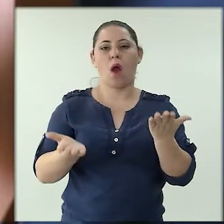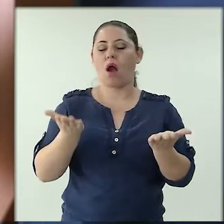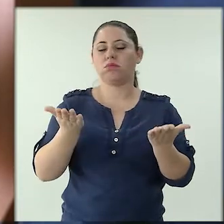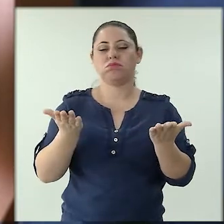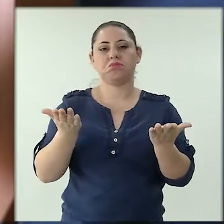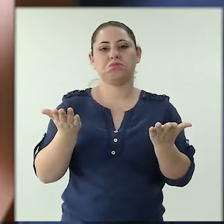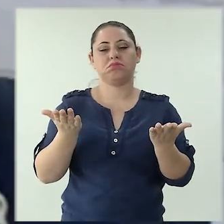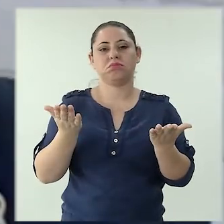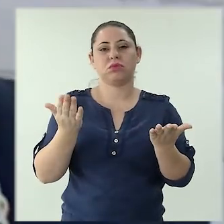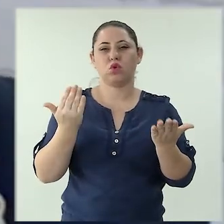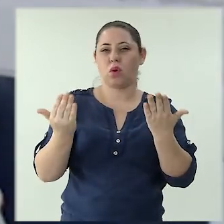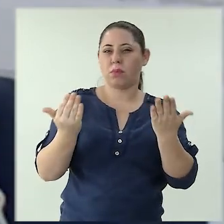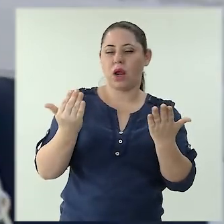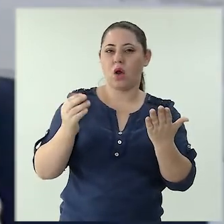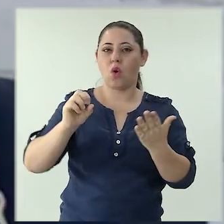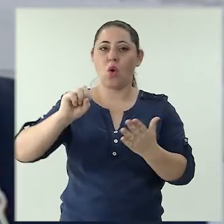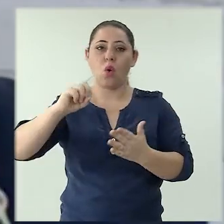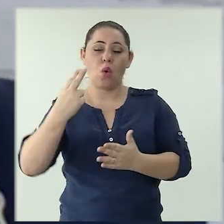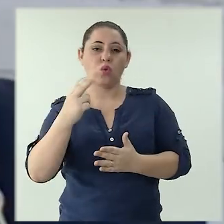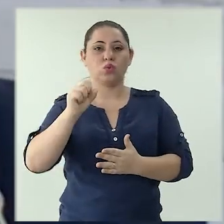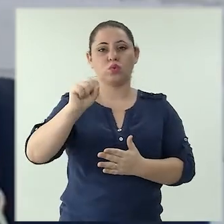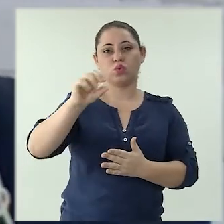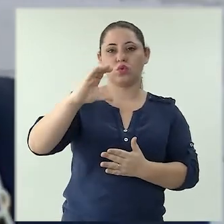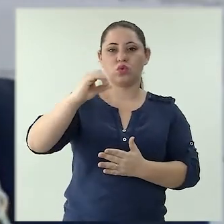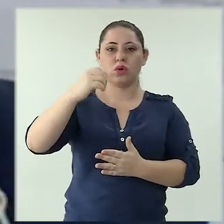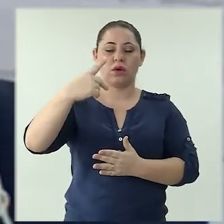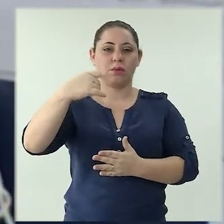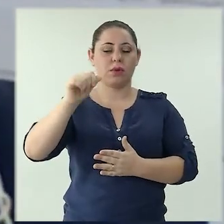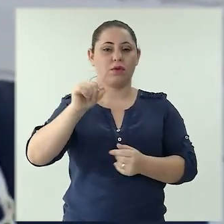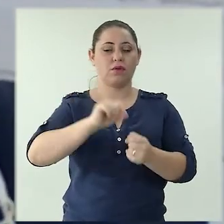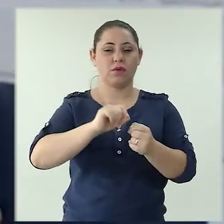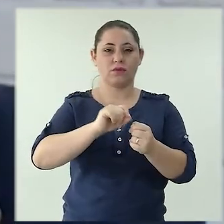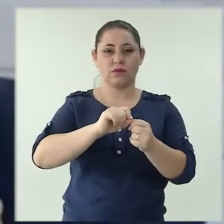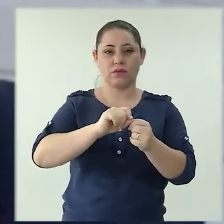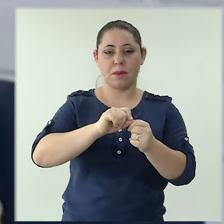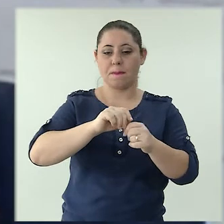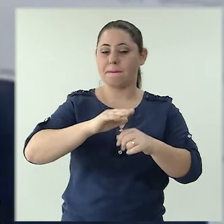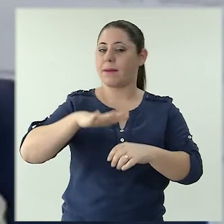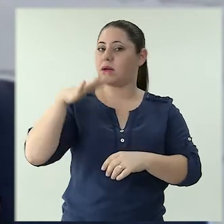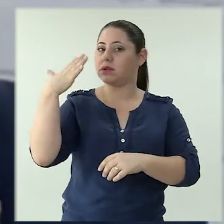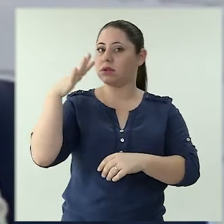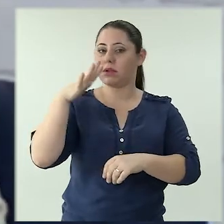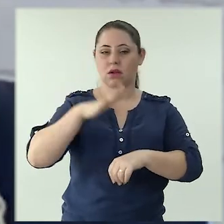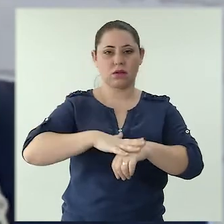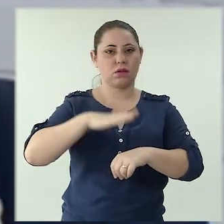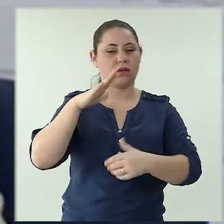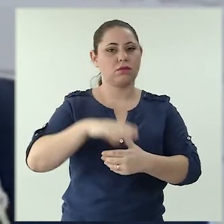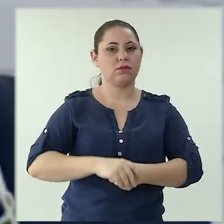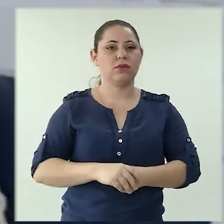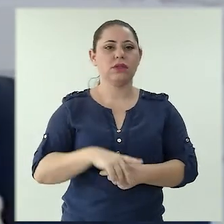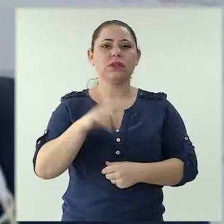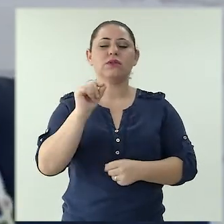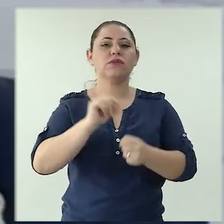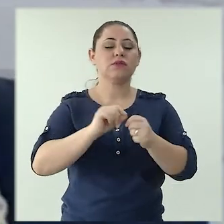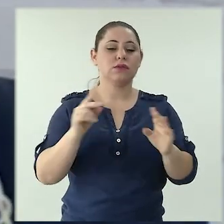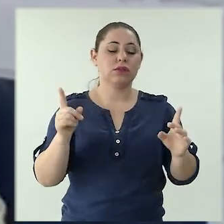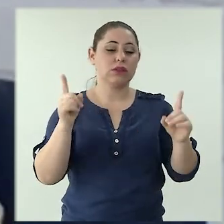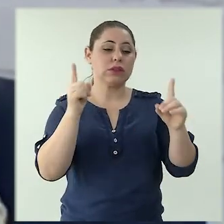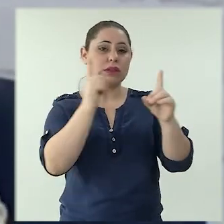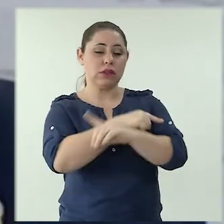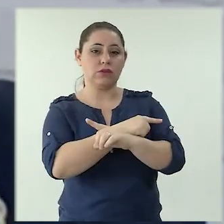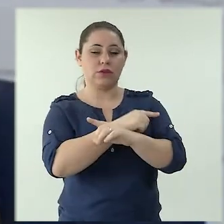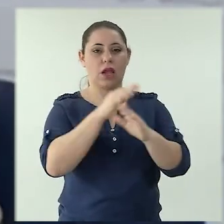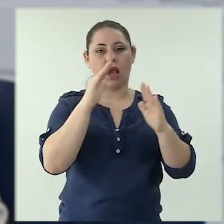equivalente, ou o uso capião fica um pouco mais caro, ou seja, se você vai fazer uma tramitação de imóvel regular, o custo para fazer